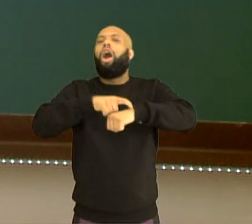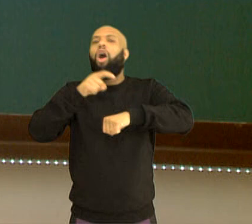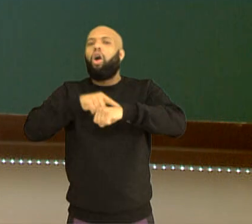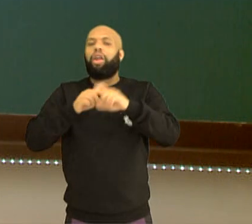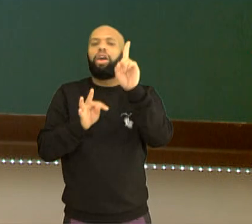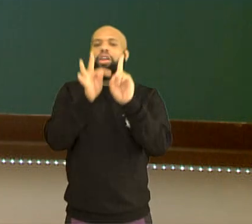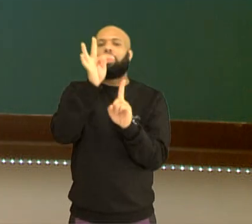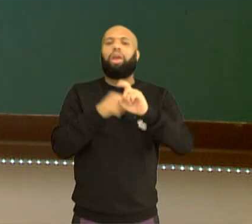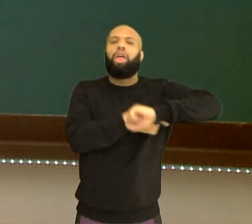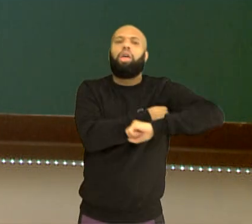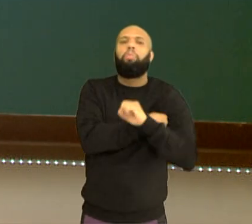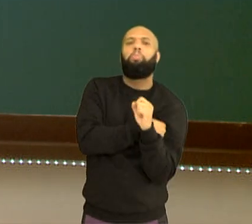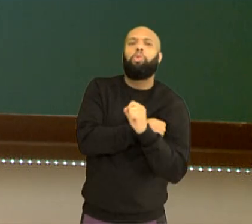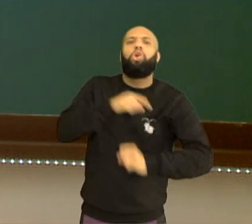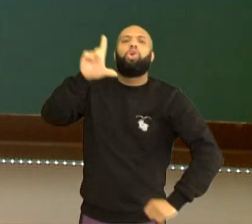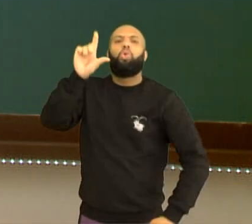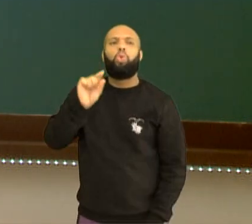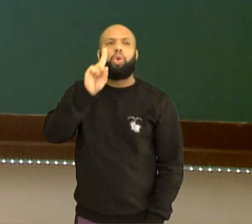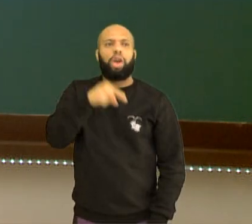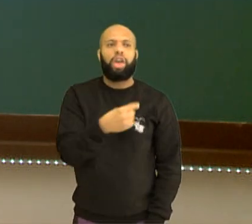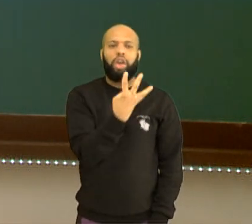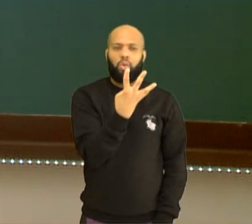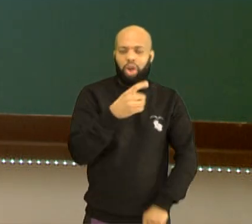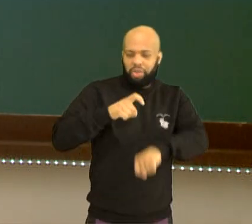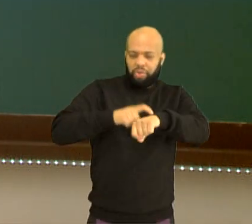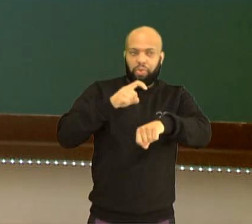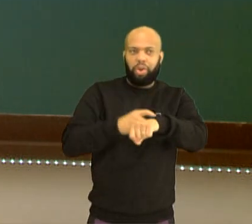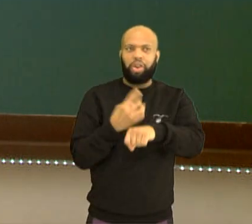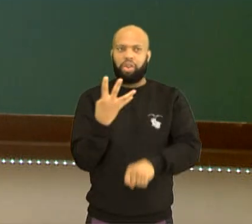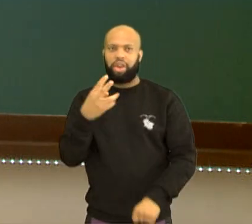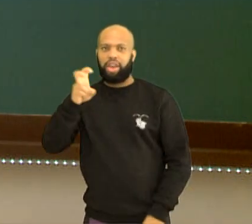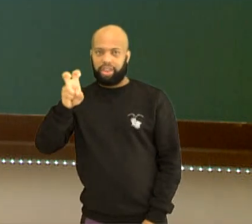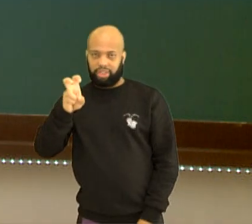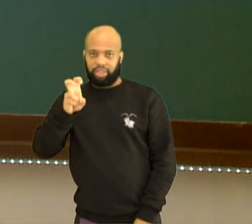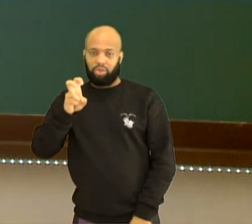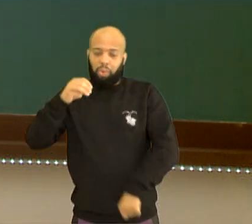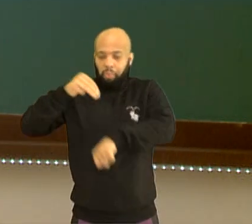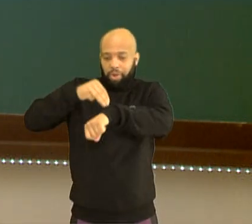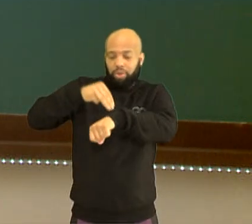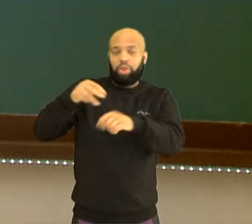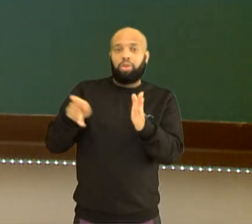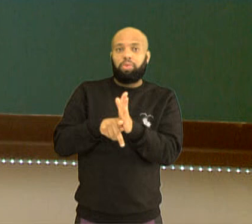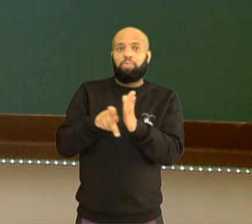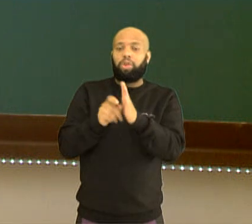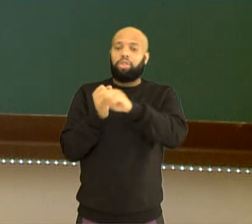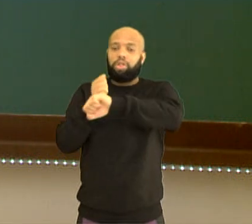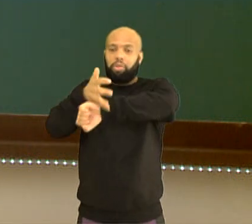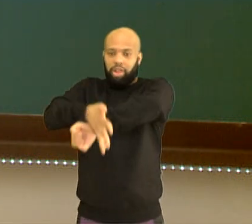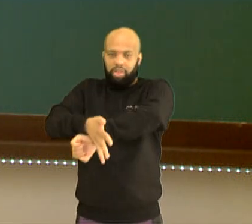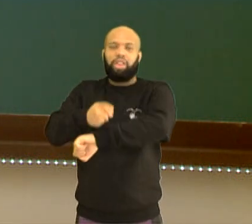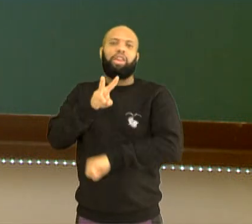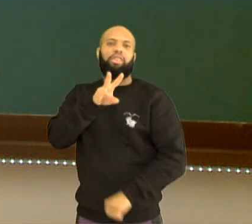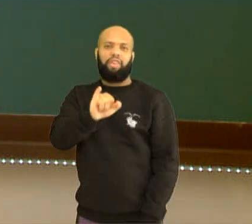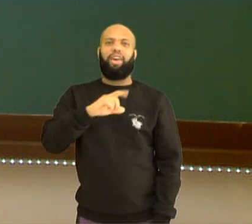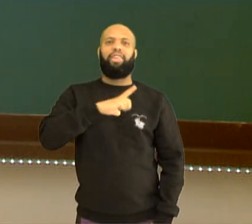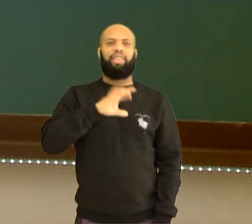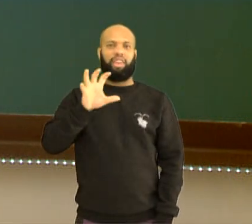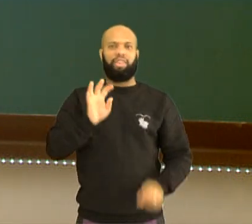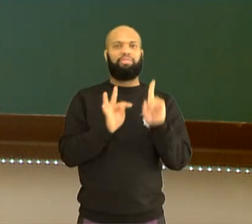e 45 da manhã, né? Ele vai estar com essa temperatura, né? O paciente vai estar com essa temperatura de